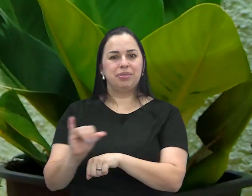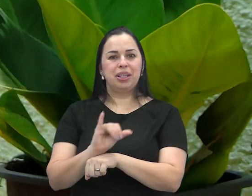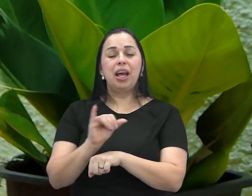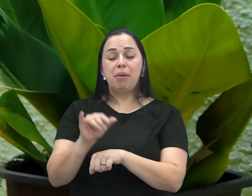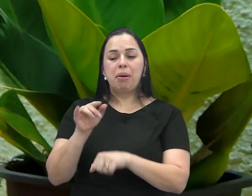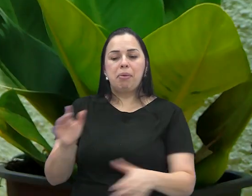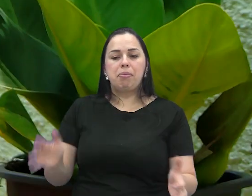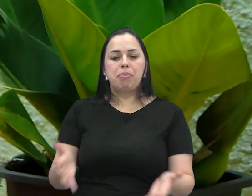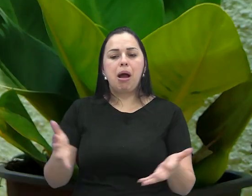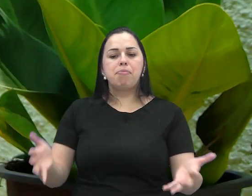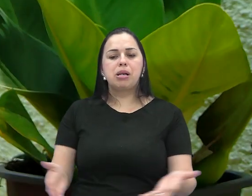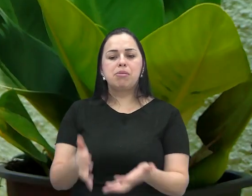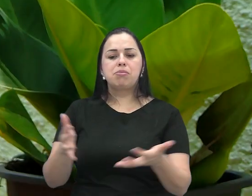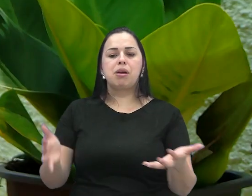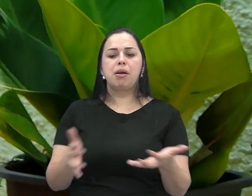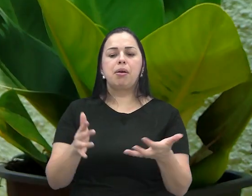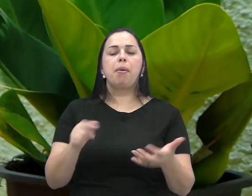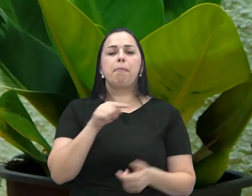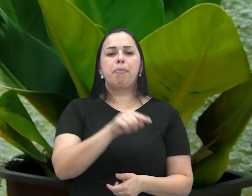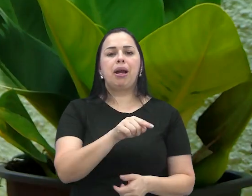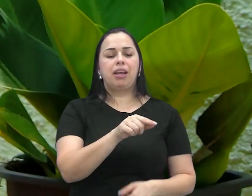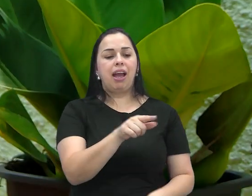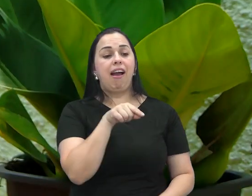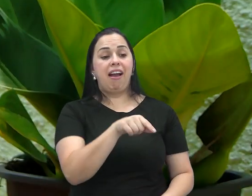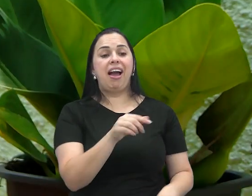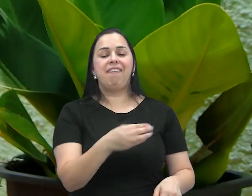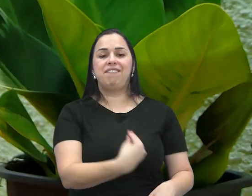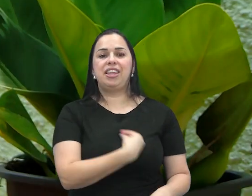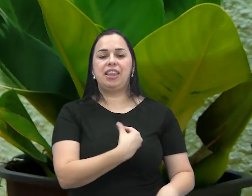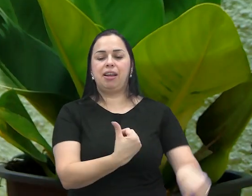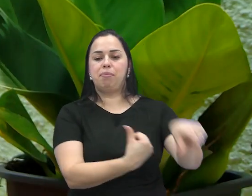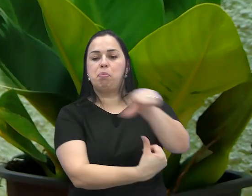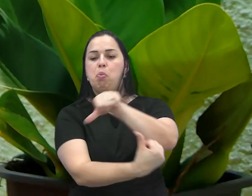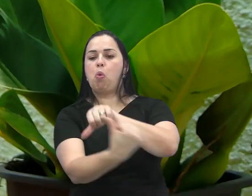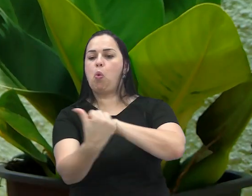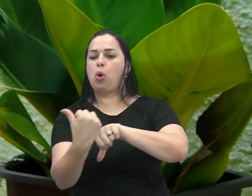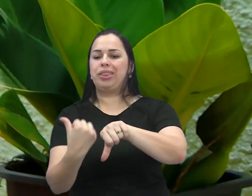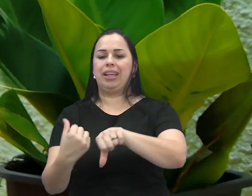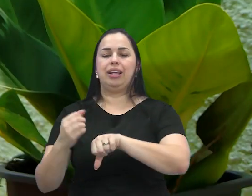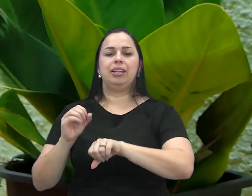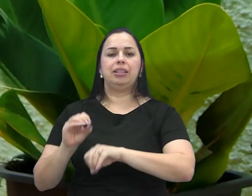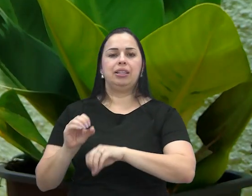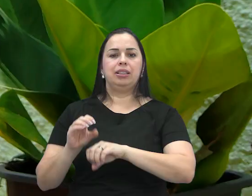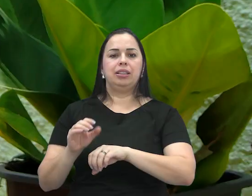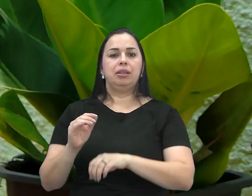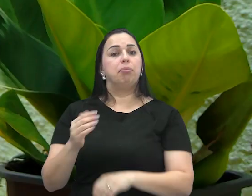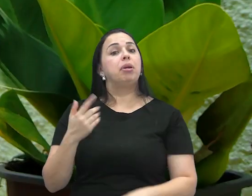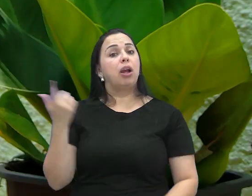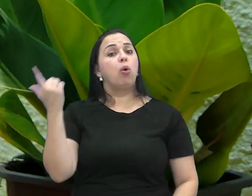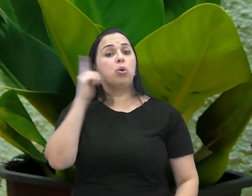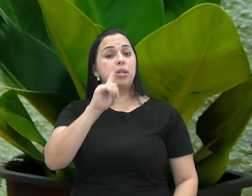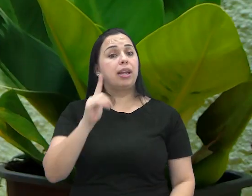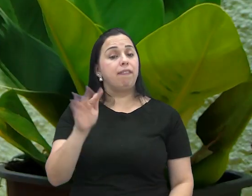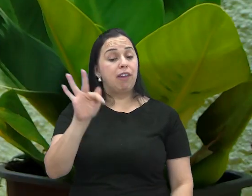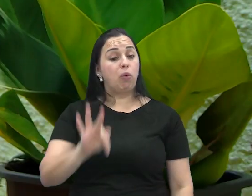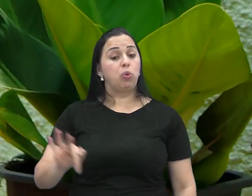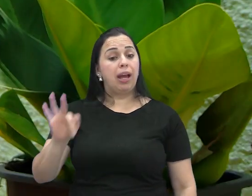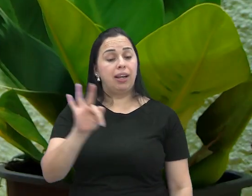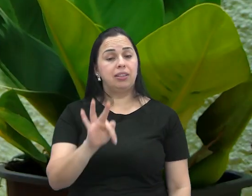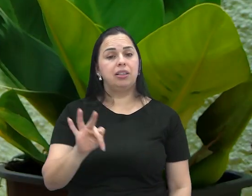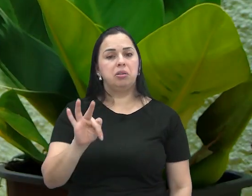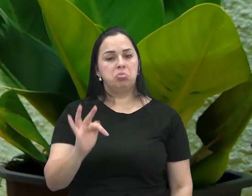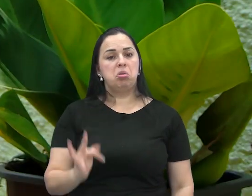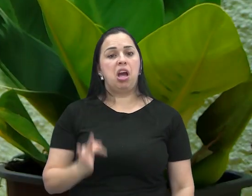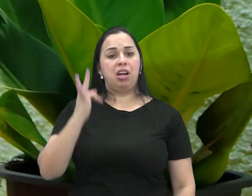bom investimento para que a gente consiga alterar o curso dessas famílias que acessam o ensino superior e vão ter